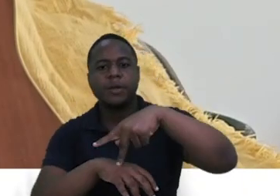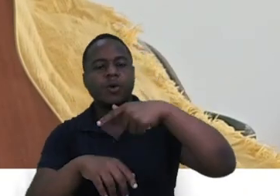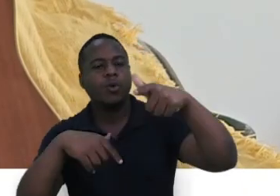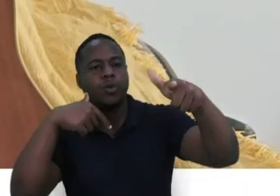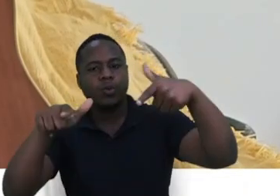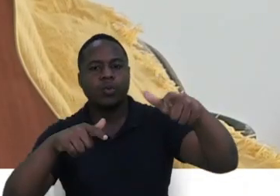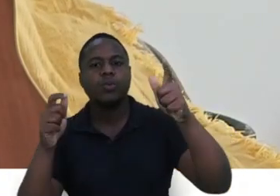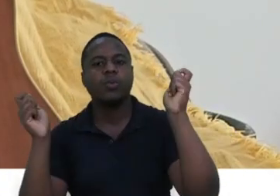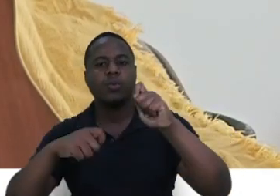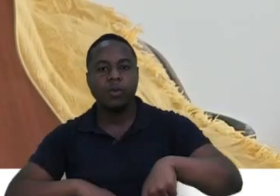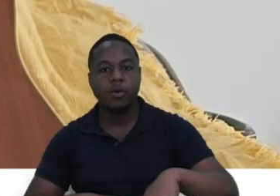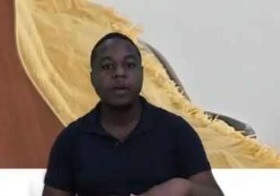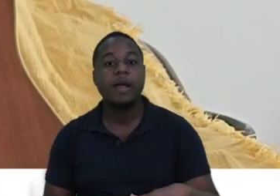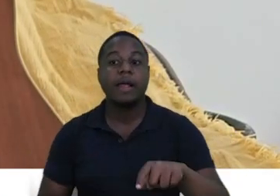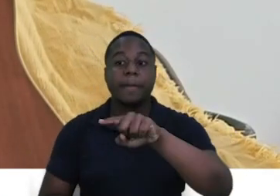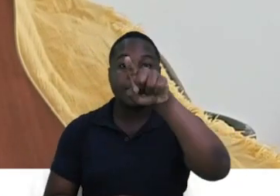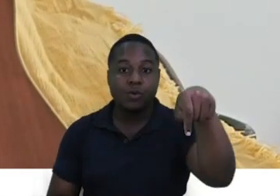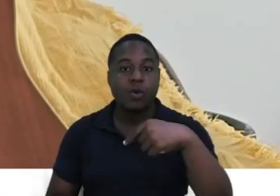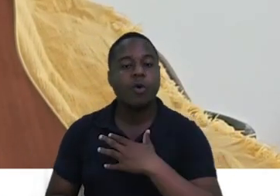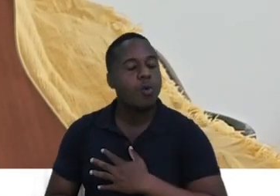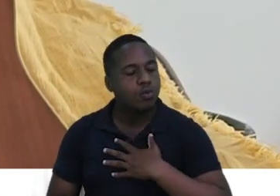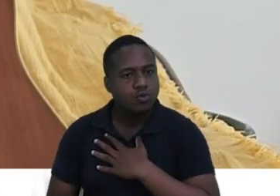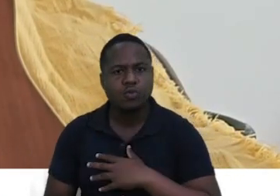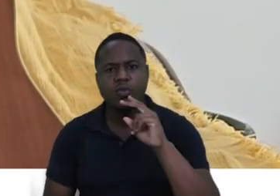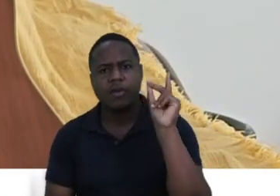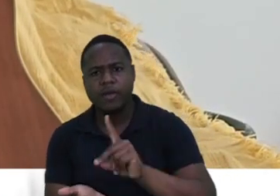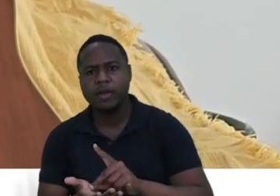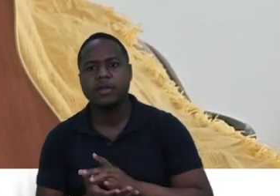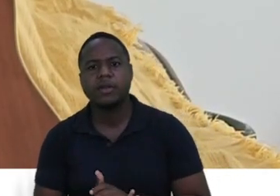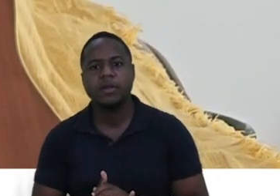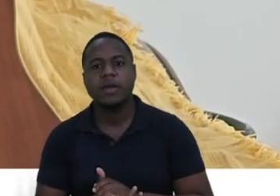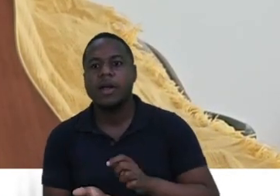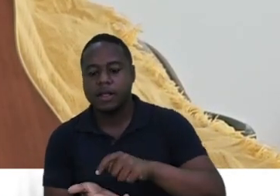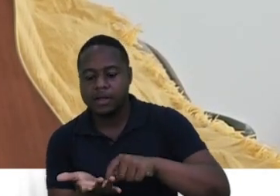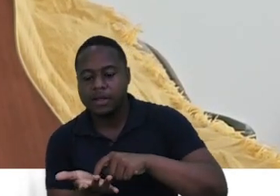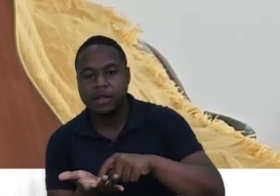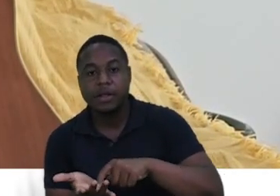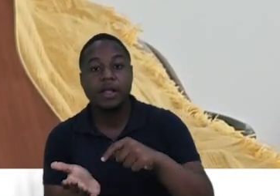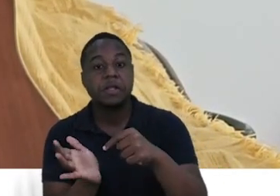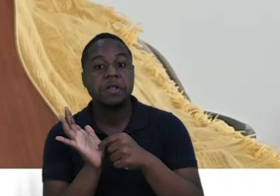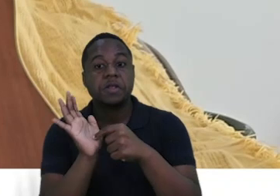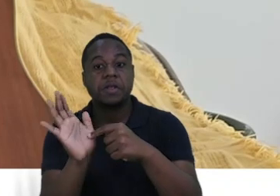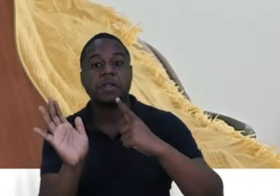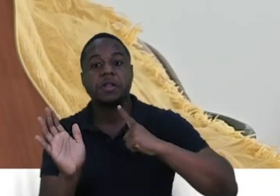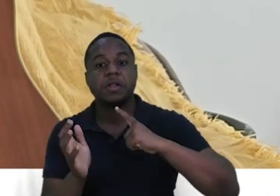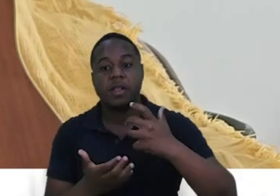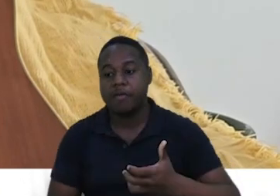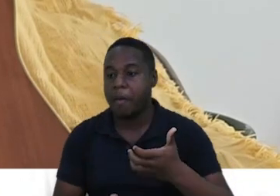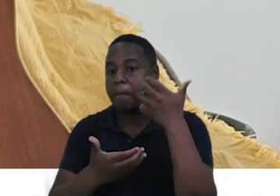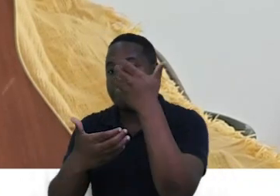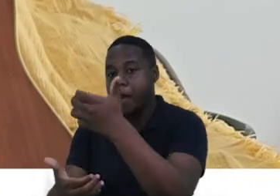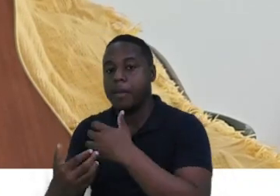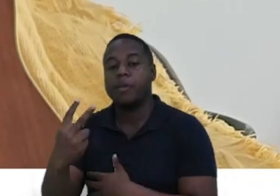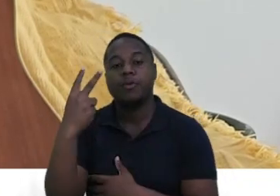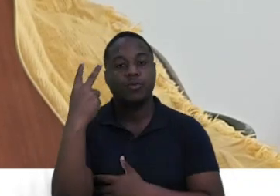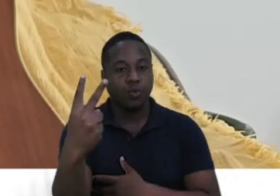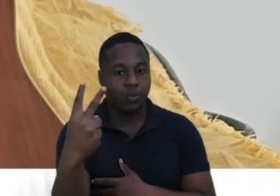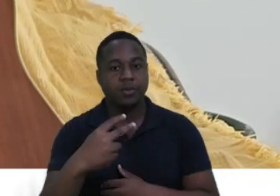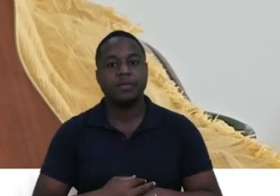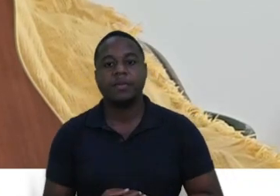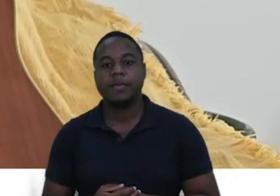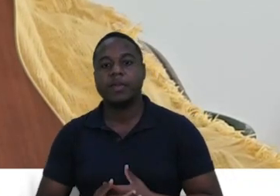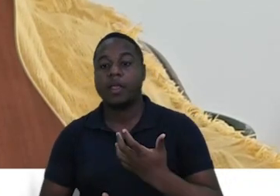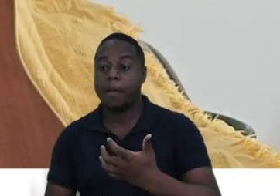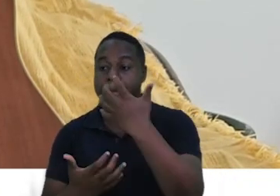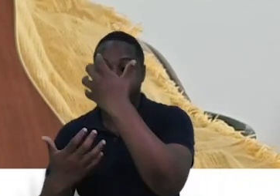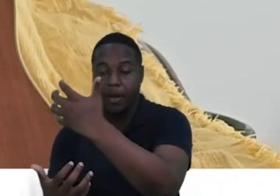e o mundo gostou muito. Tanto que esse CD ele foi indicado a pelo menos 2 prêmios. Onde um